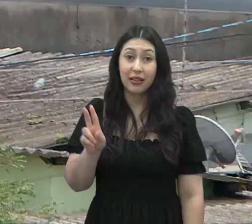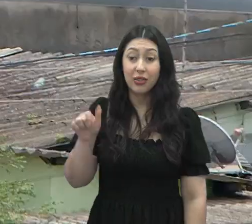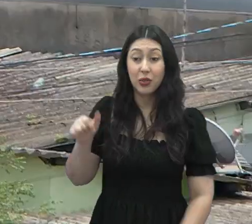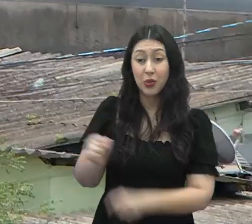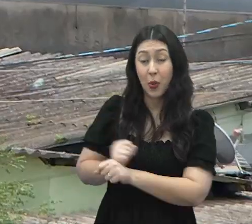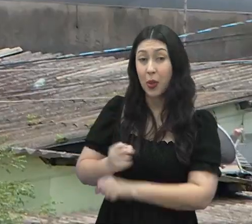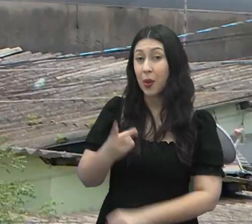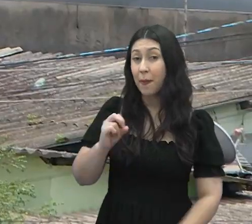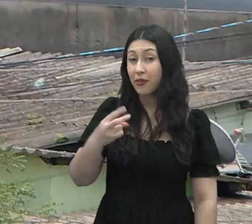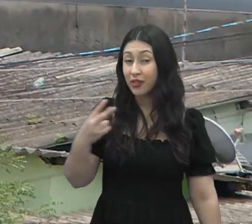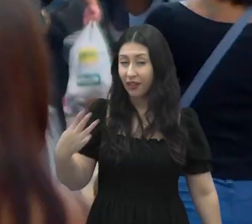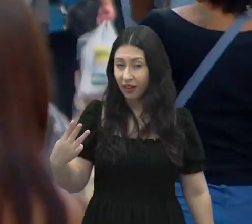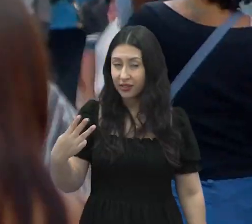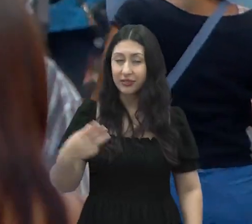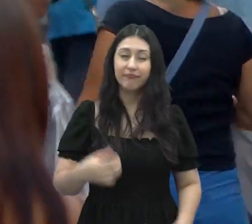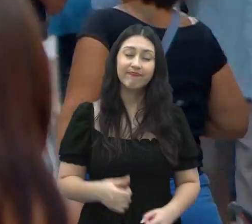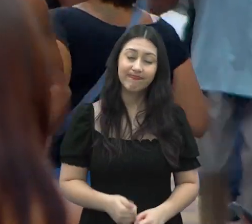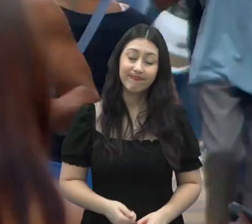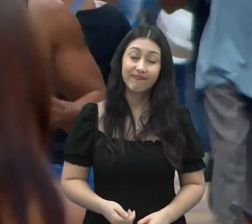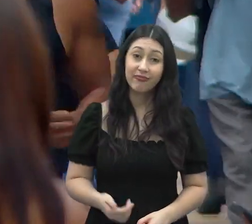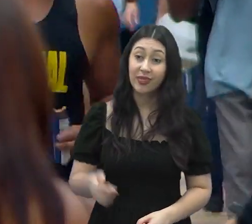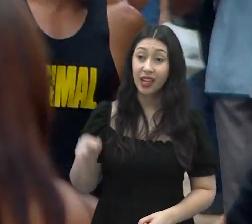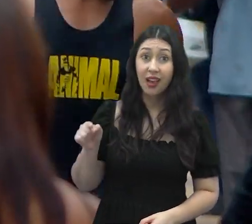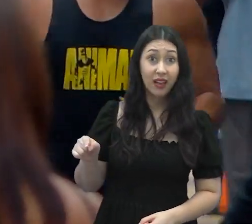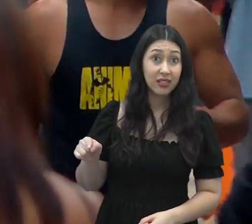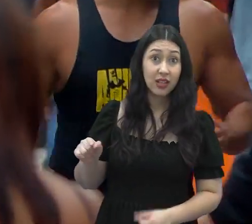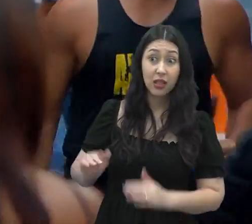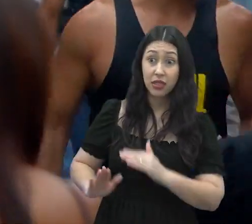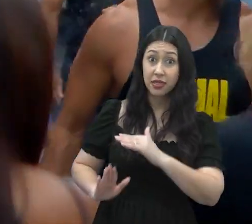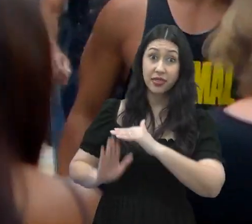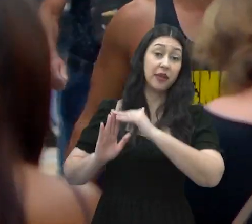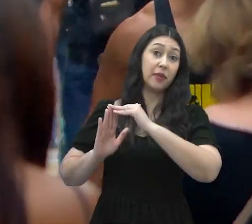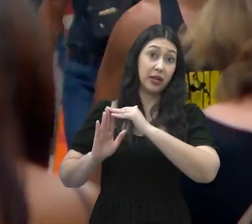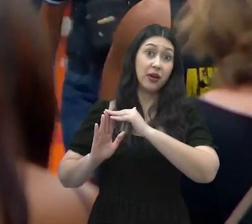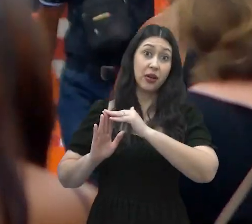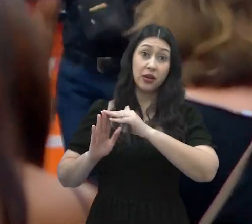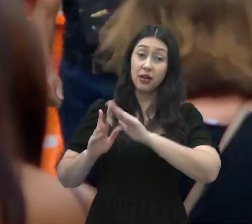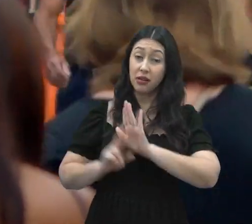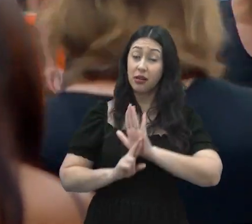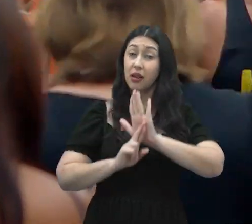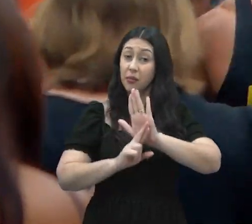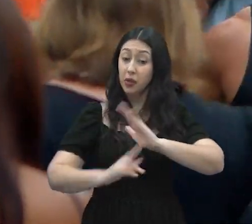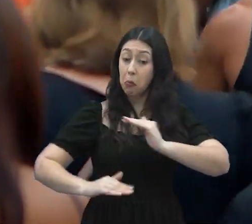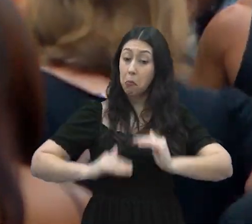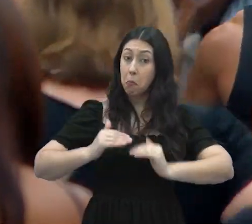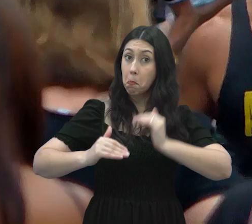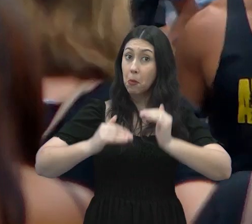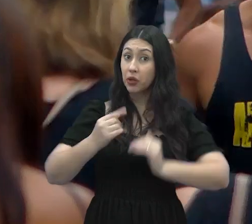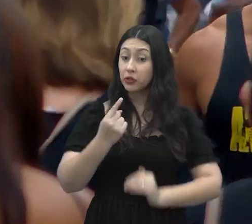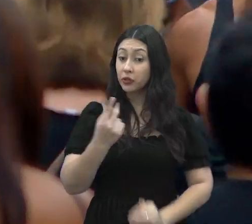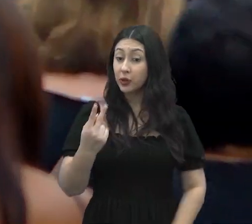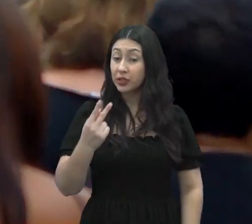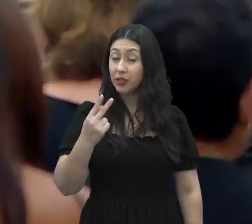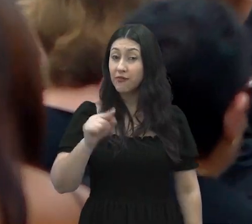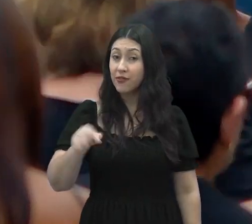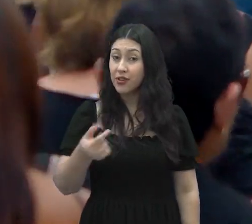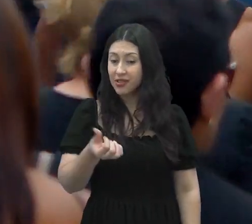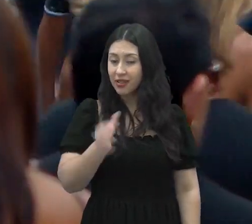17,50 em 2023. Esse é o maior valor da série histórica e representa um crescimento